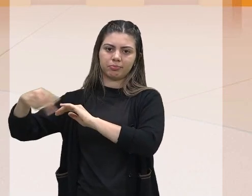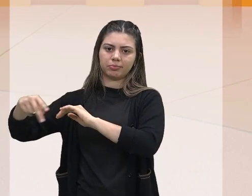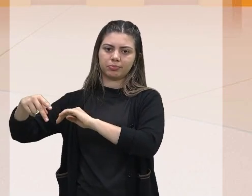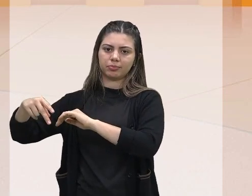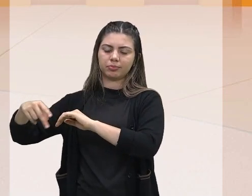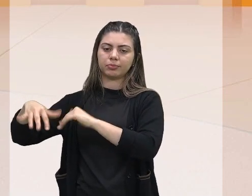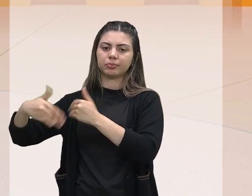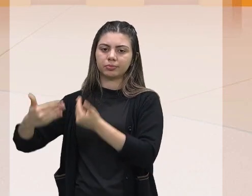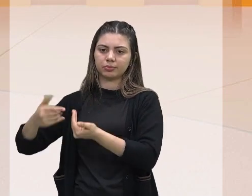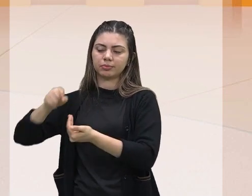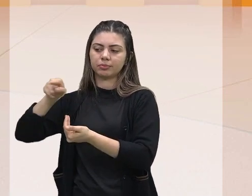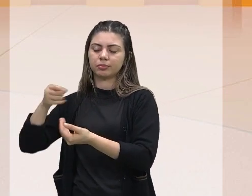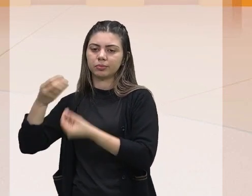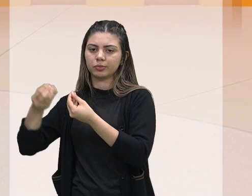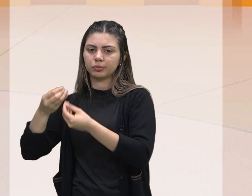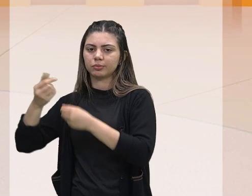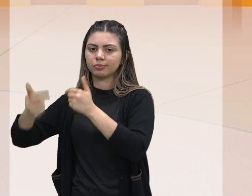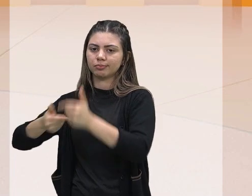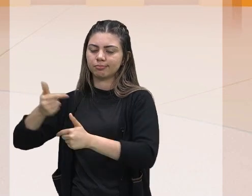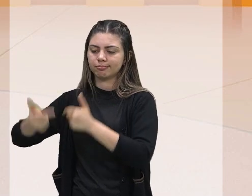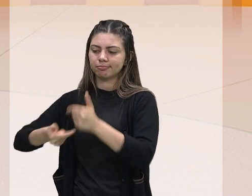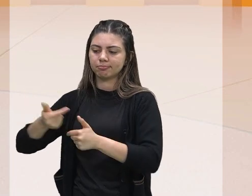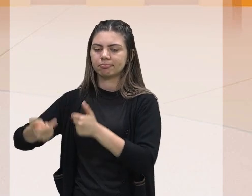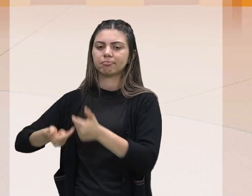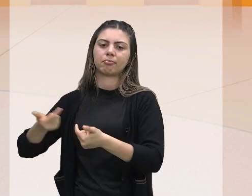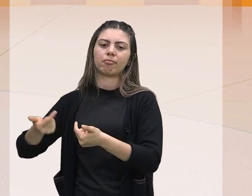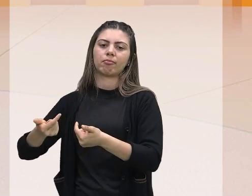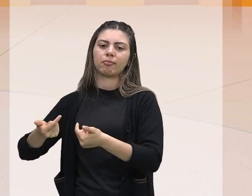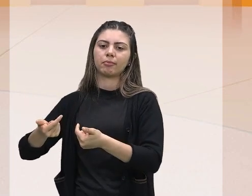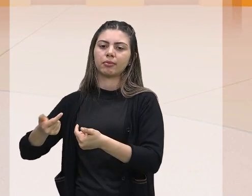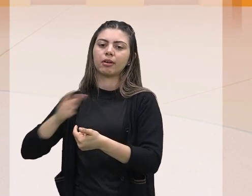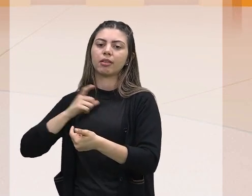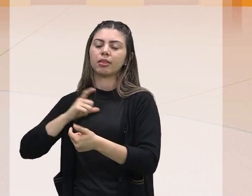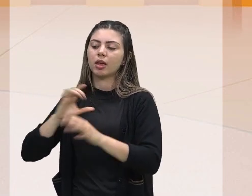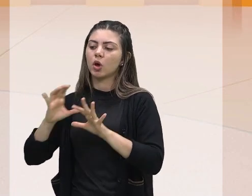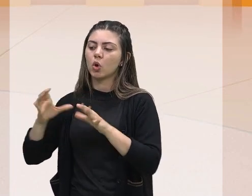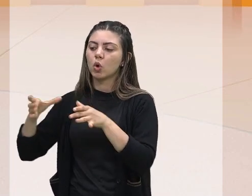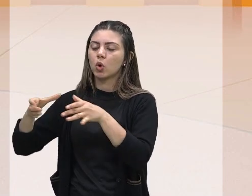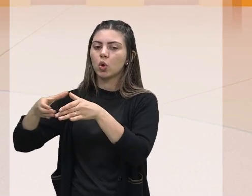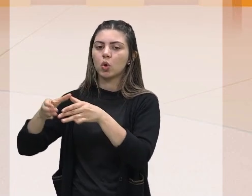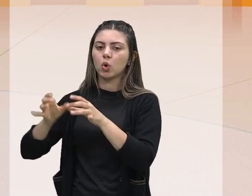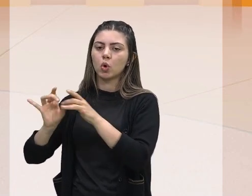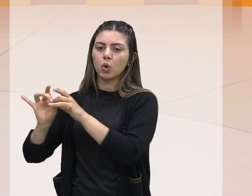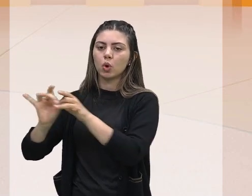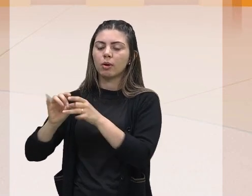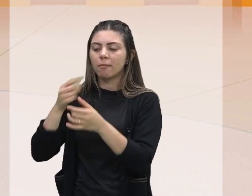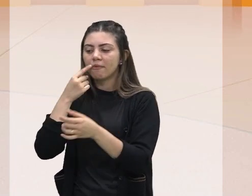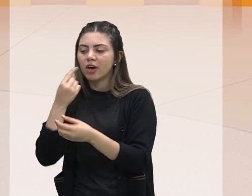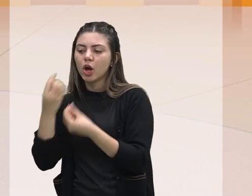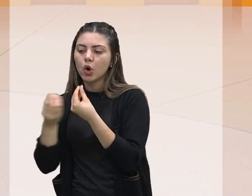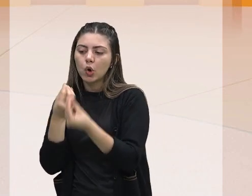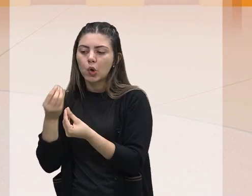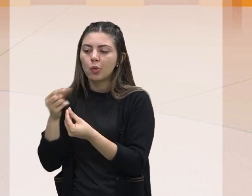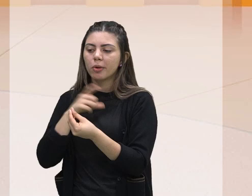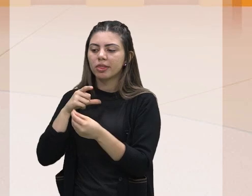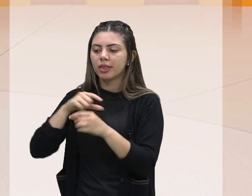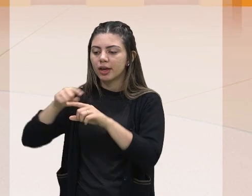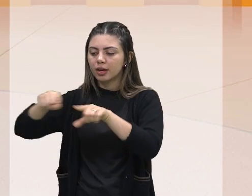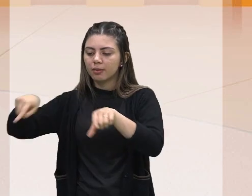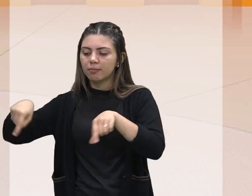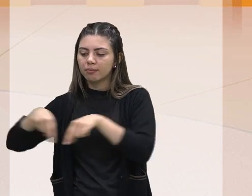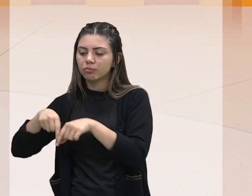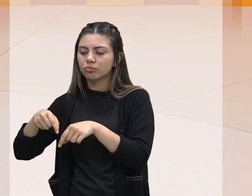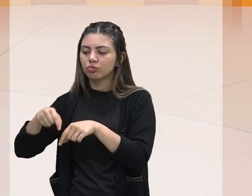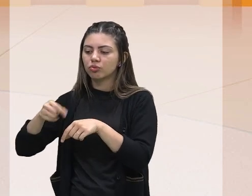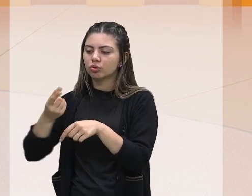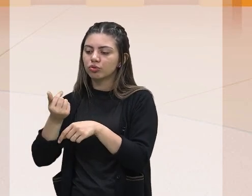o seu trabalho, né, a sua produção, e juntos eles iam então ver como é que ia ser feito esse repasse dos valores,